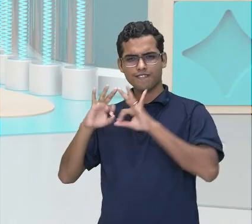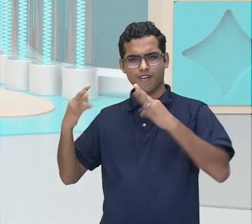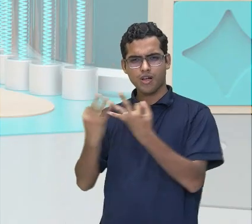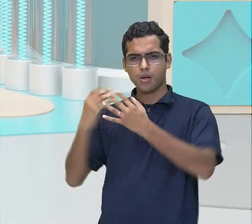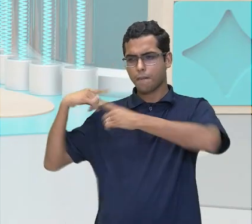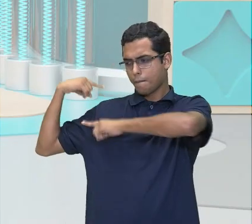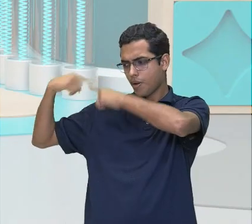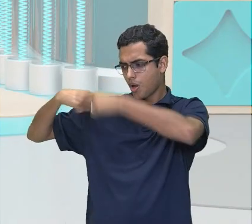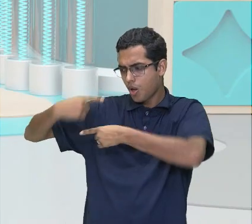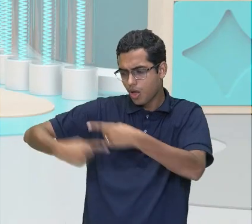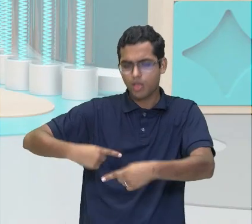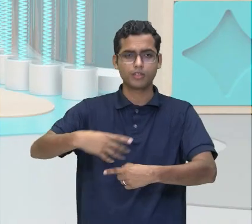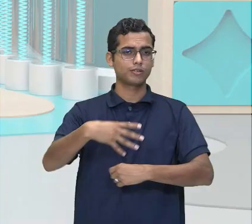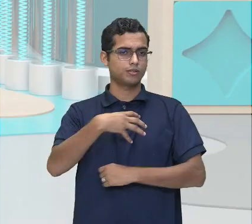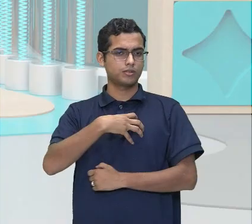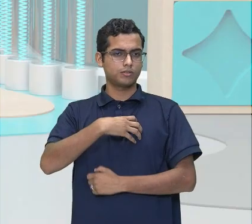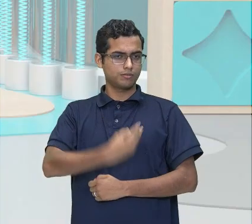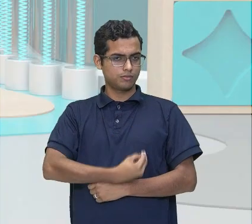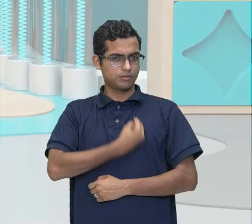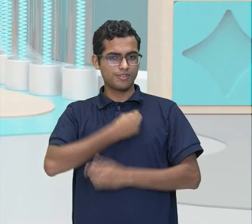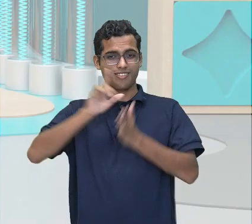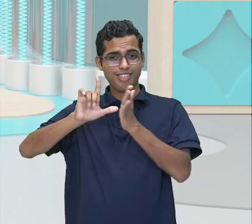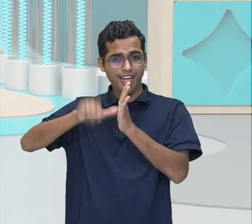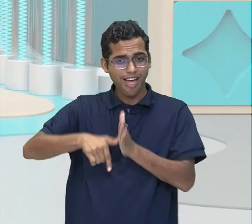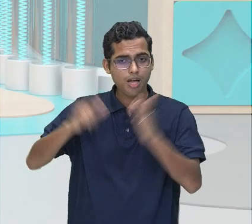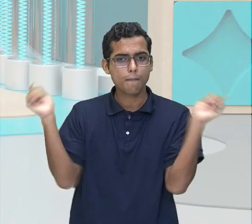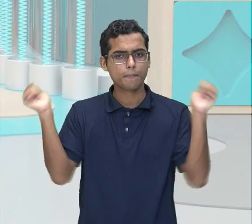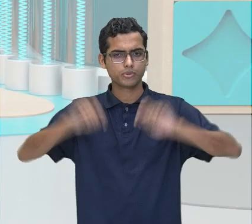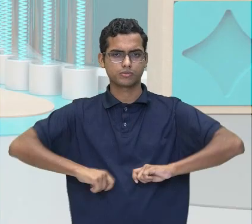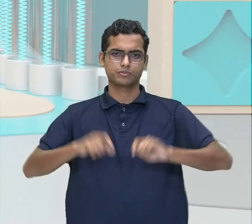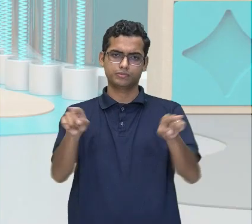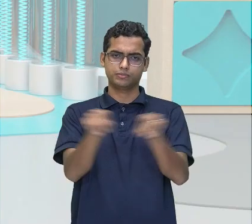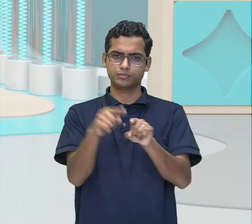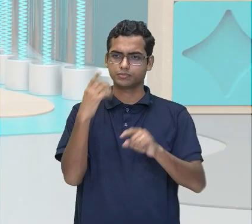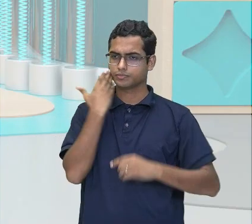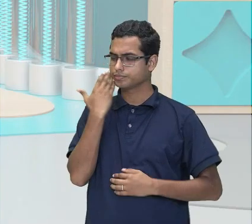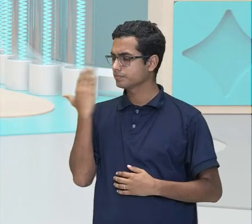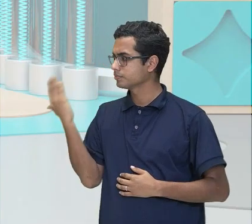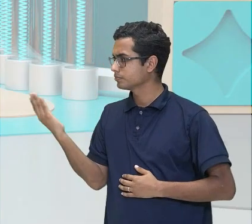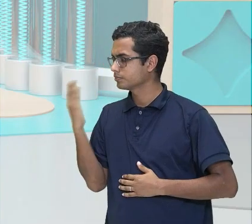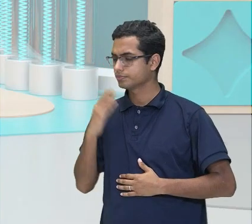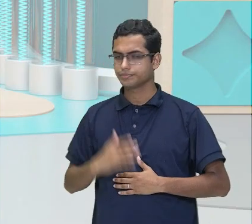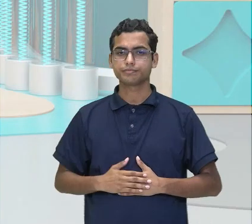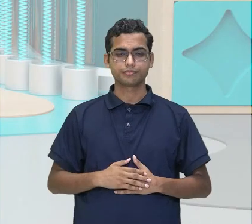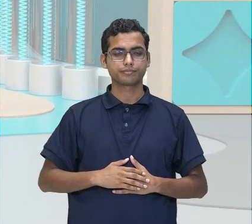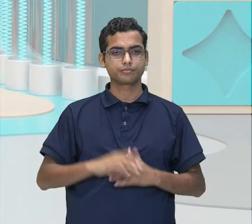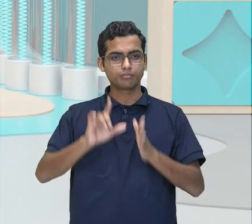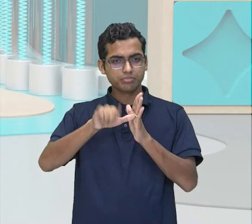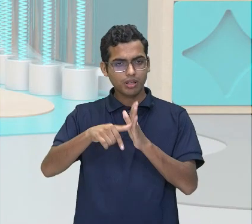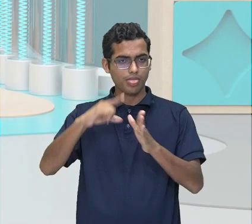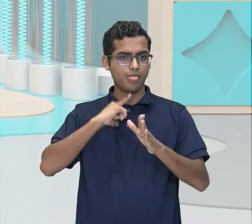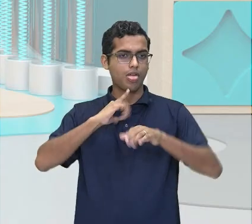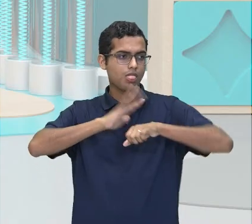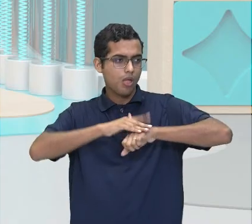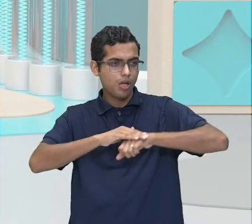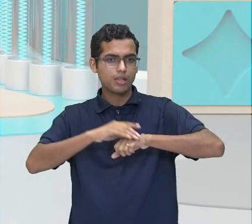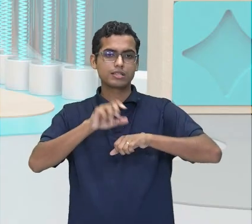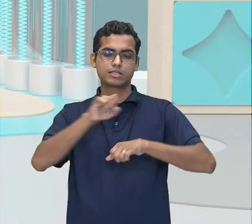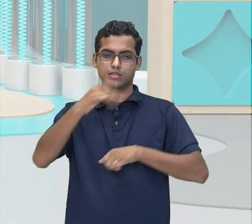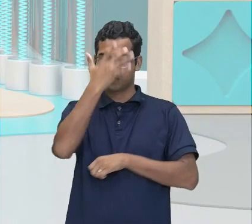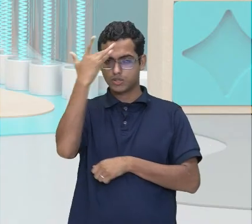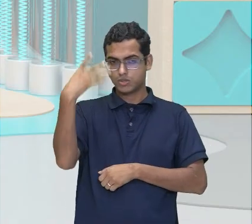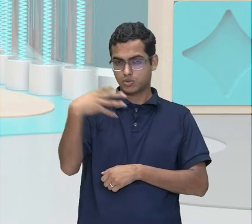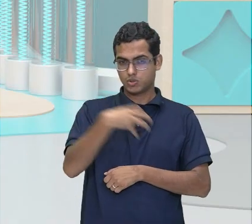como falei para vocês, o estilo de vida pode atrasar aí, o desencadeamento dessas doenças, mas hábitos